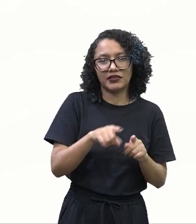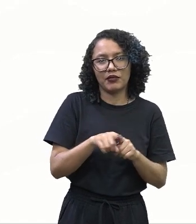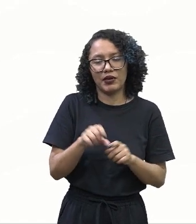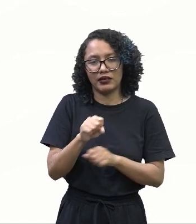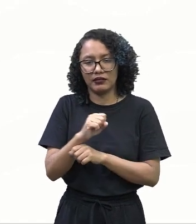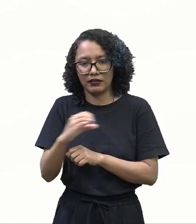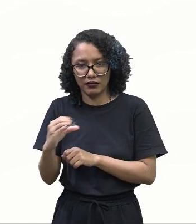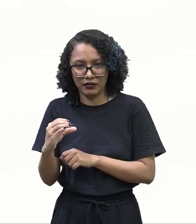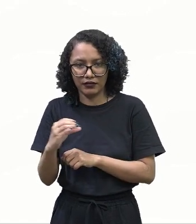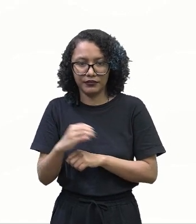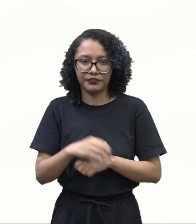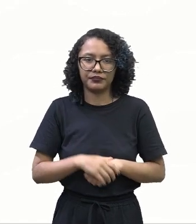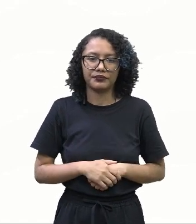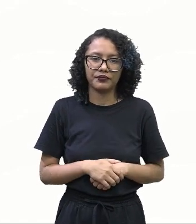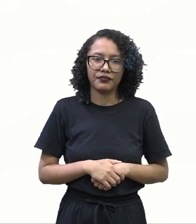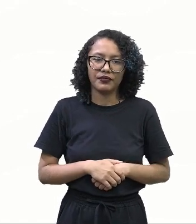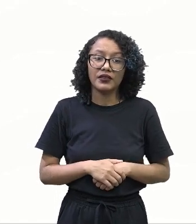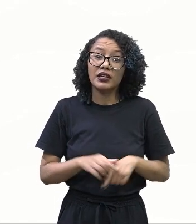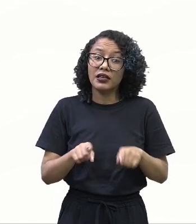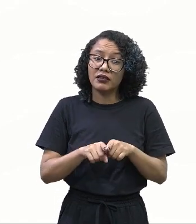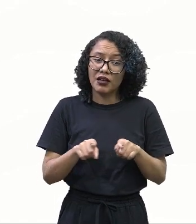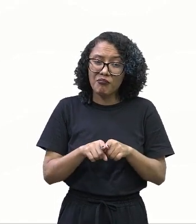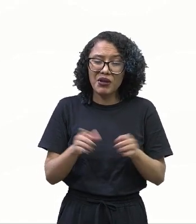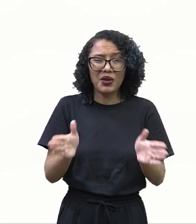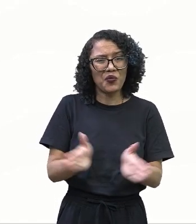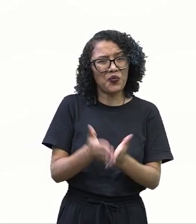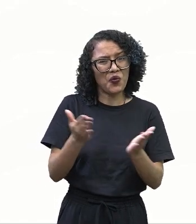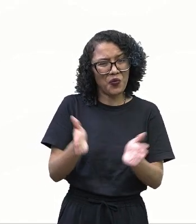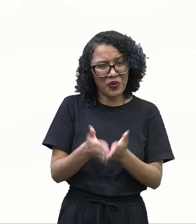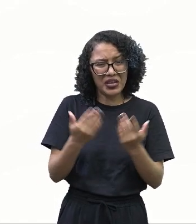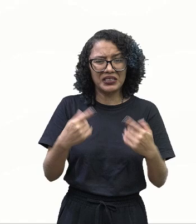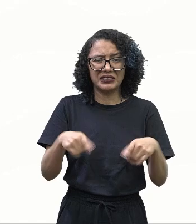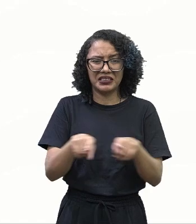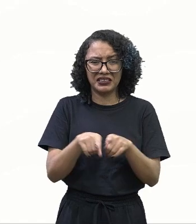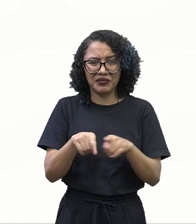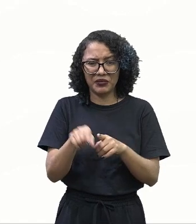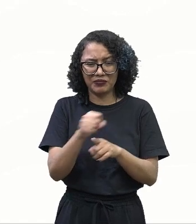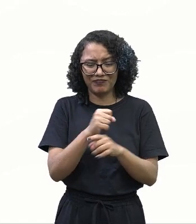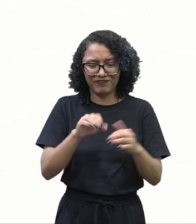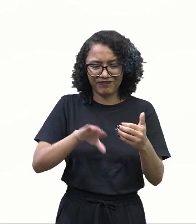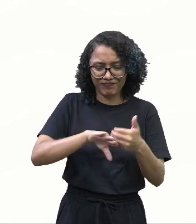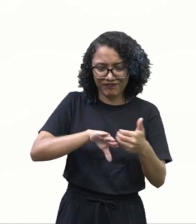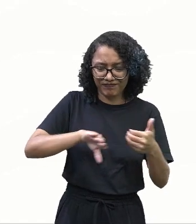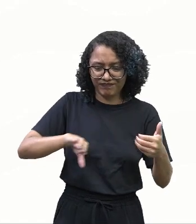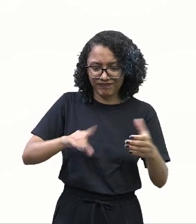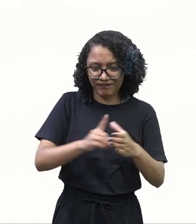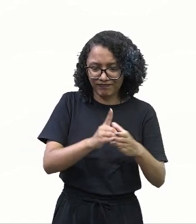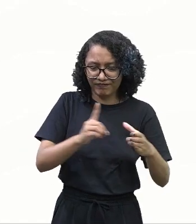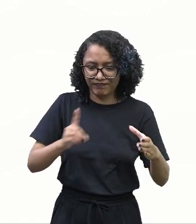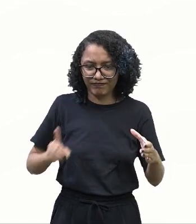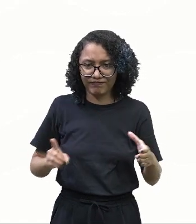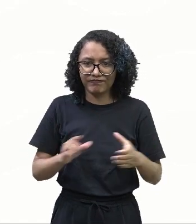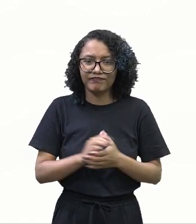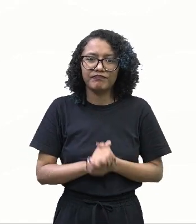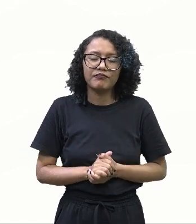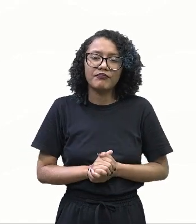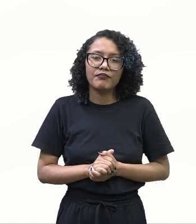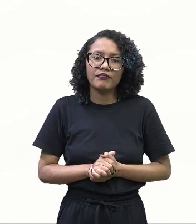e marginalização social. Então, vamos entender como é que funcionava, qual é o motivo. A gente tem um pano de